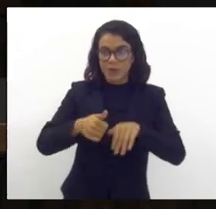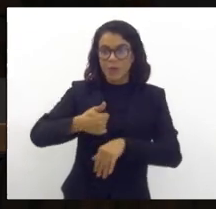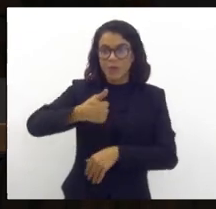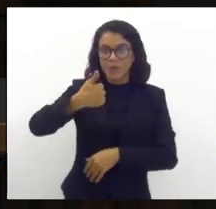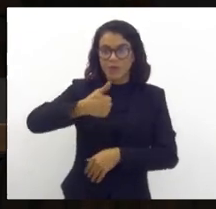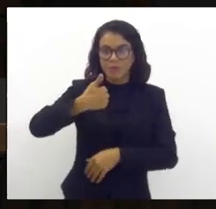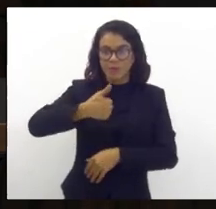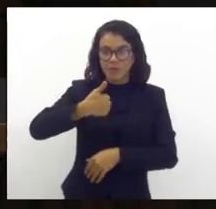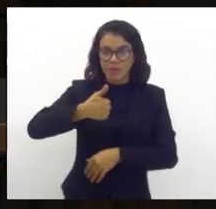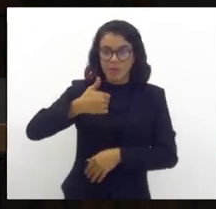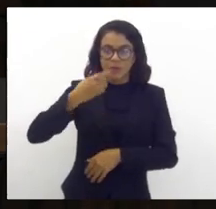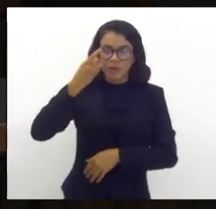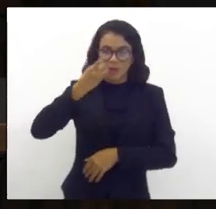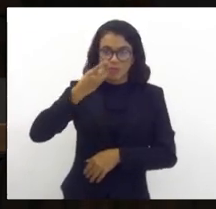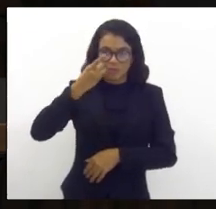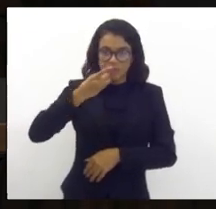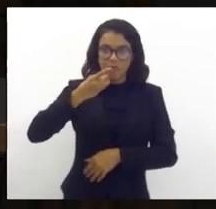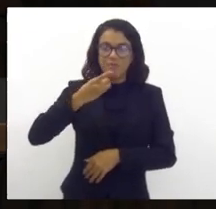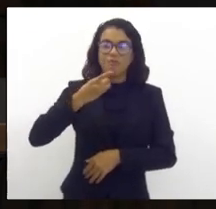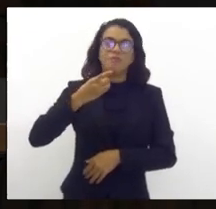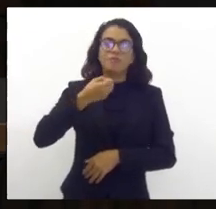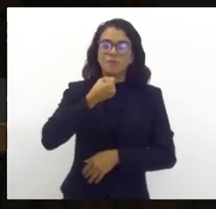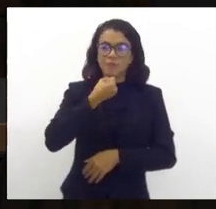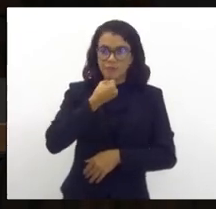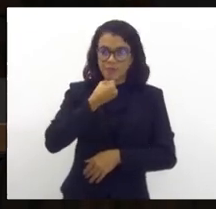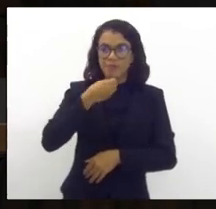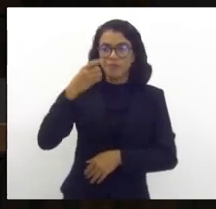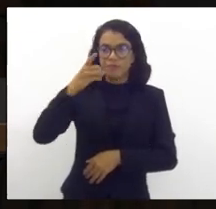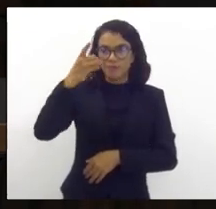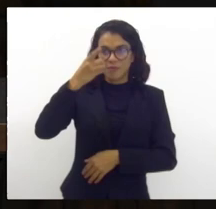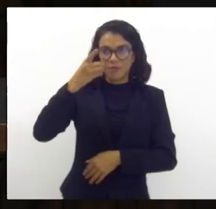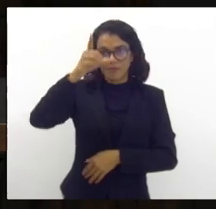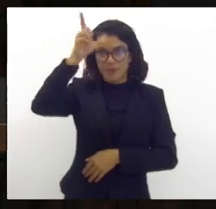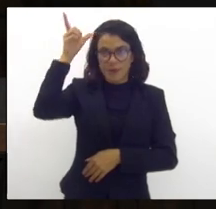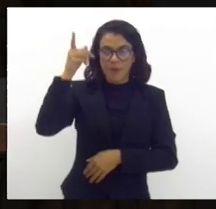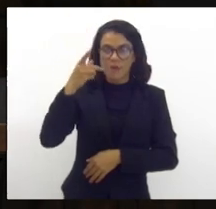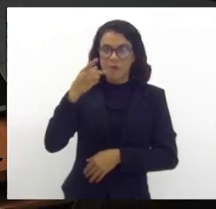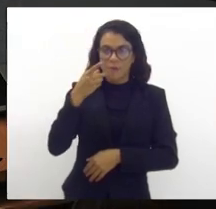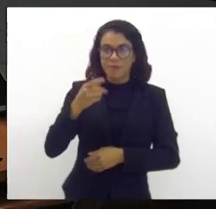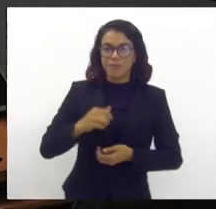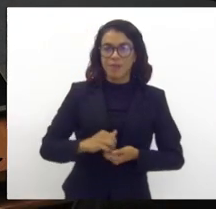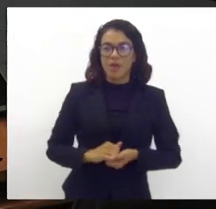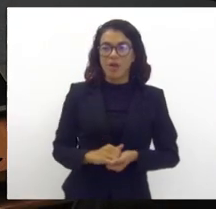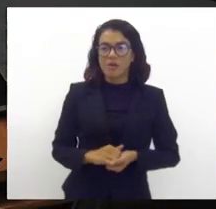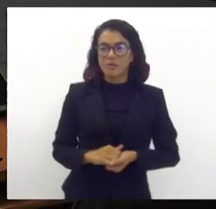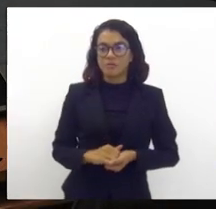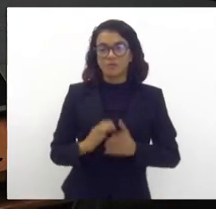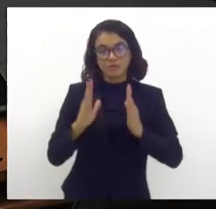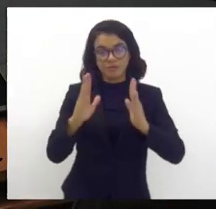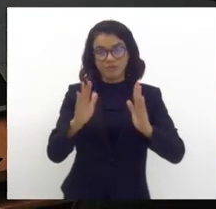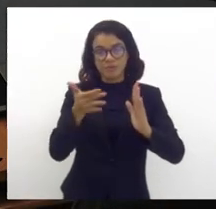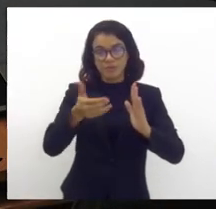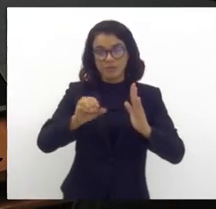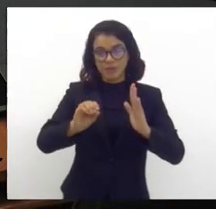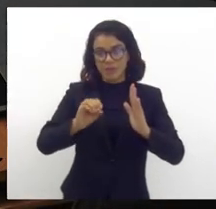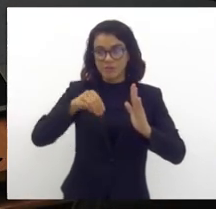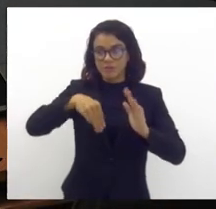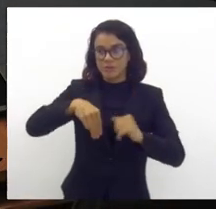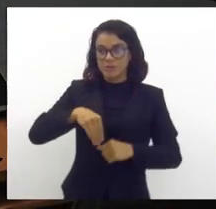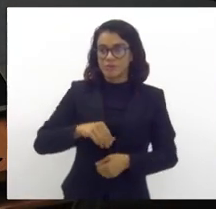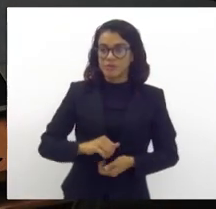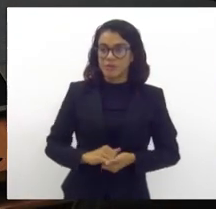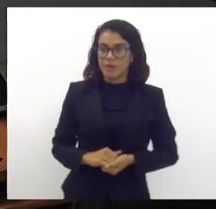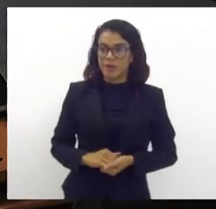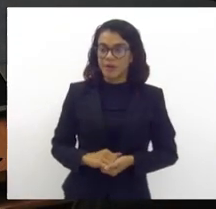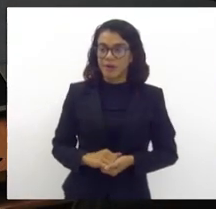orador escrito é o nobre deputado Luiz Paulo que dispõe de 10 minutos. Aproveite. Aproveite.